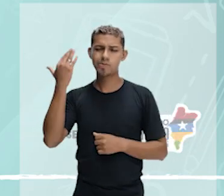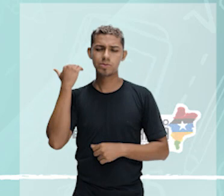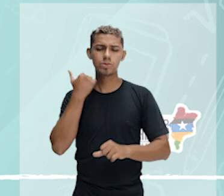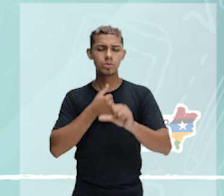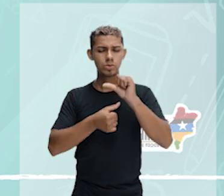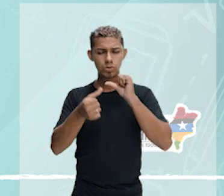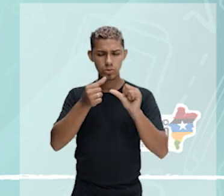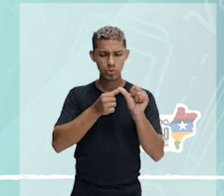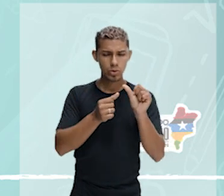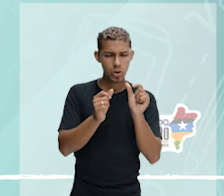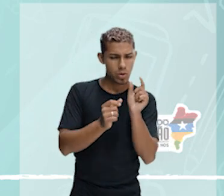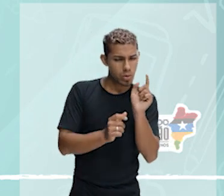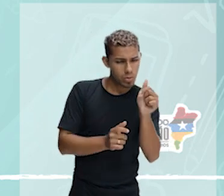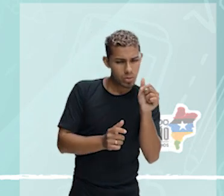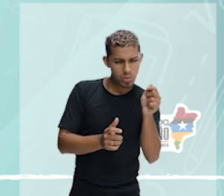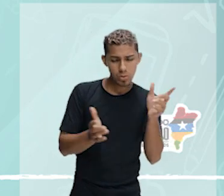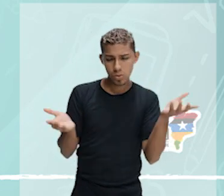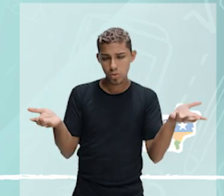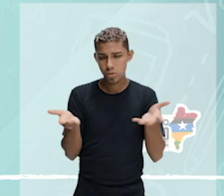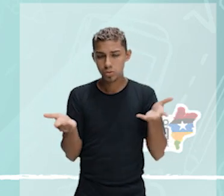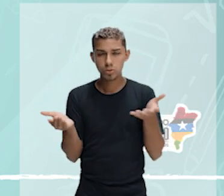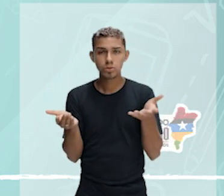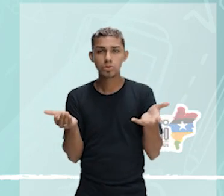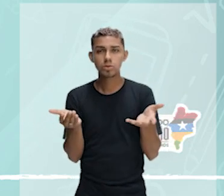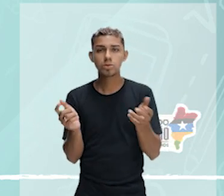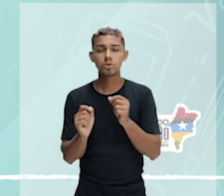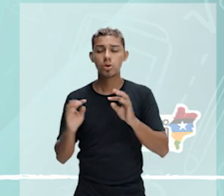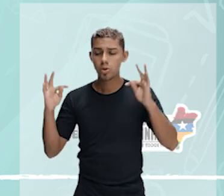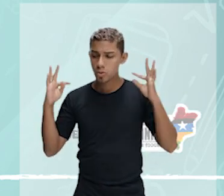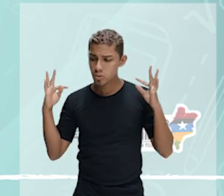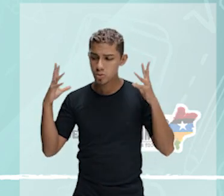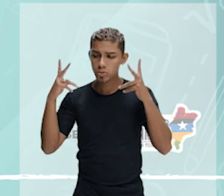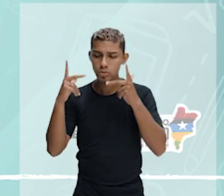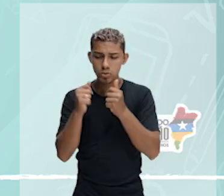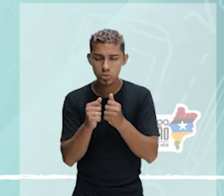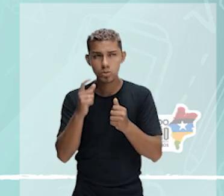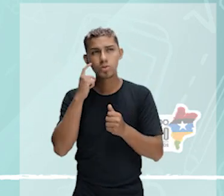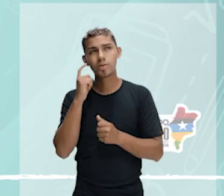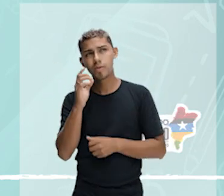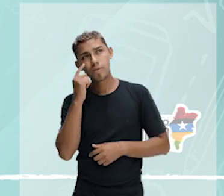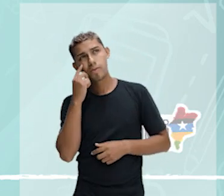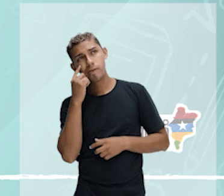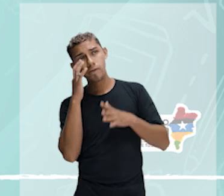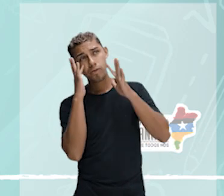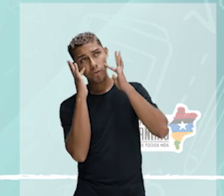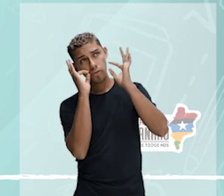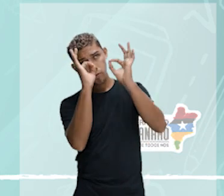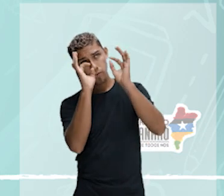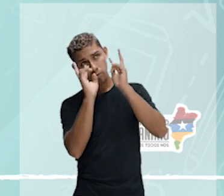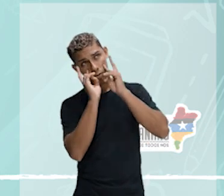mudou pouquíssima coisa ao céu de hoje. Então tudo aquilo que eles conseguiam ver